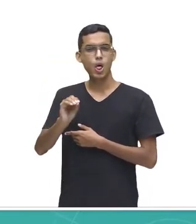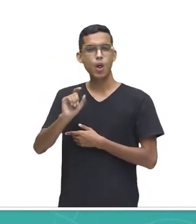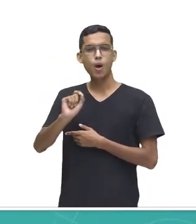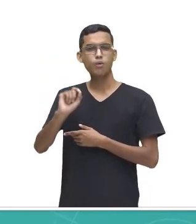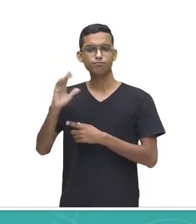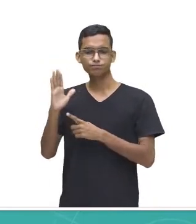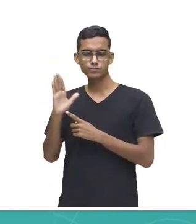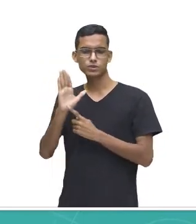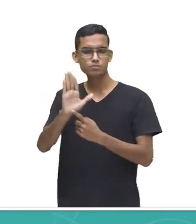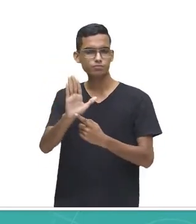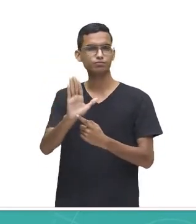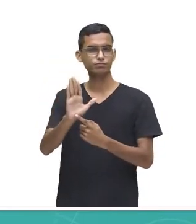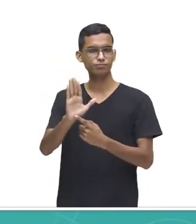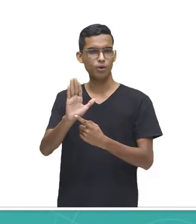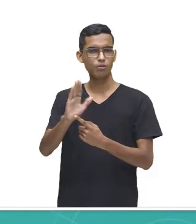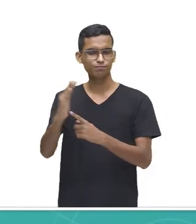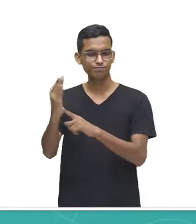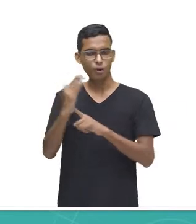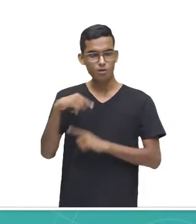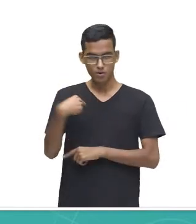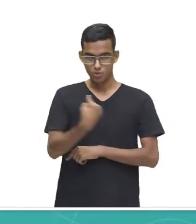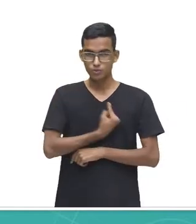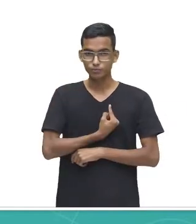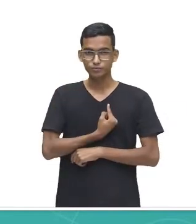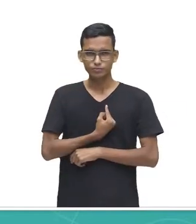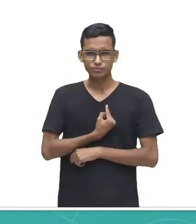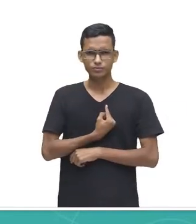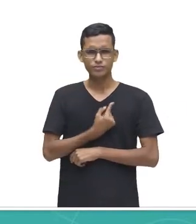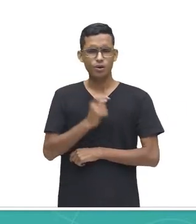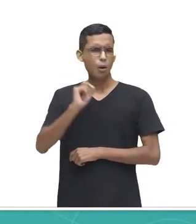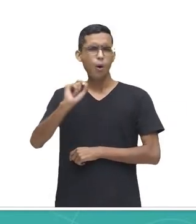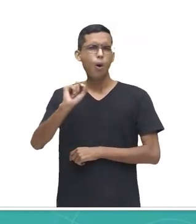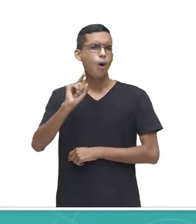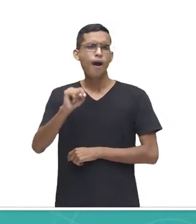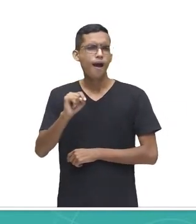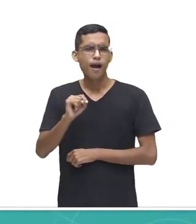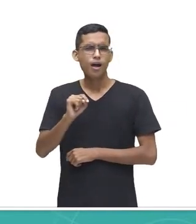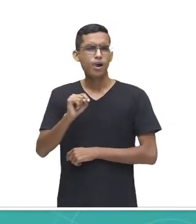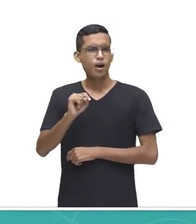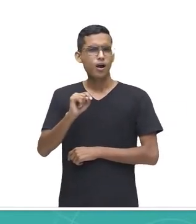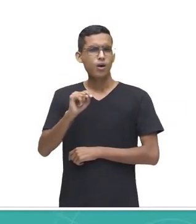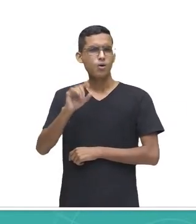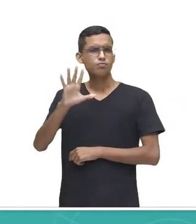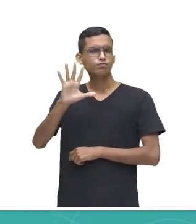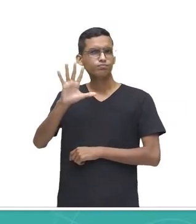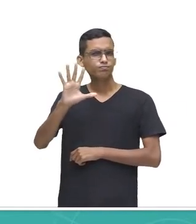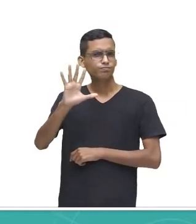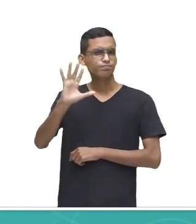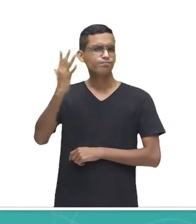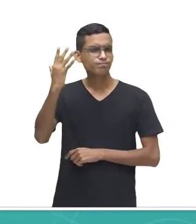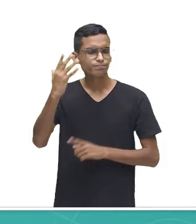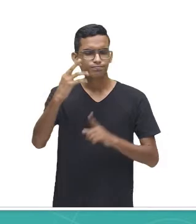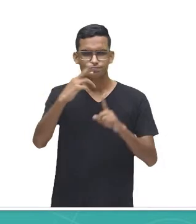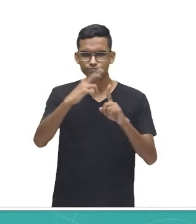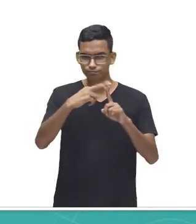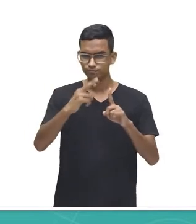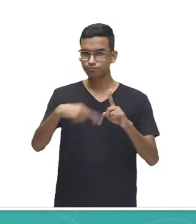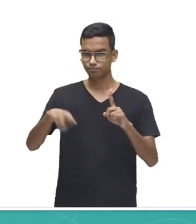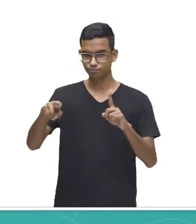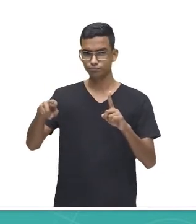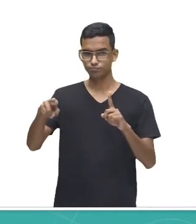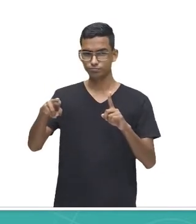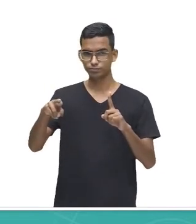se mostra para nós. Ah, mas e o que é então o fenômeno religioso?